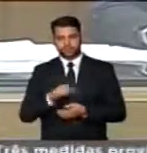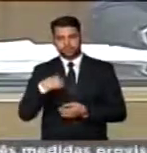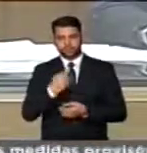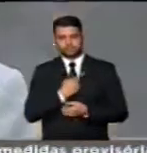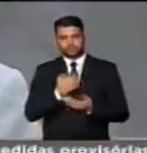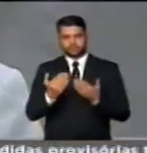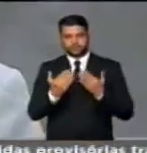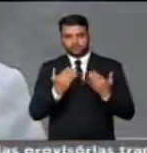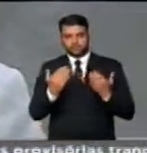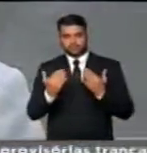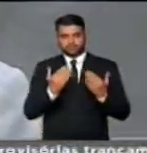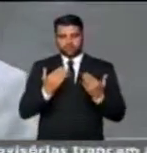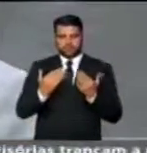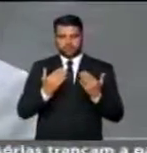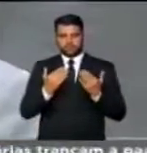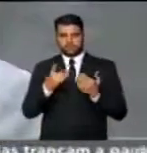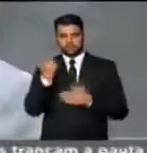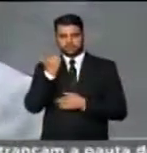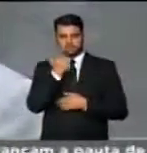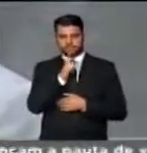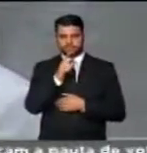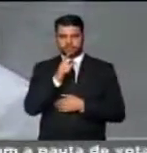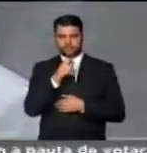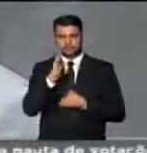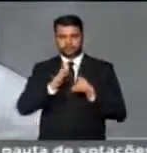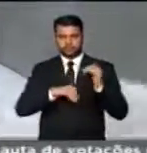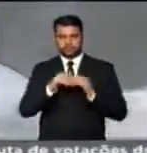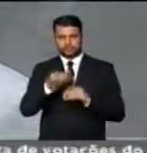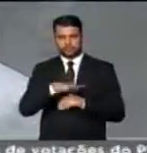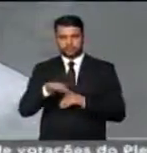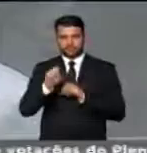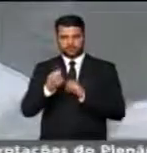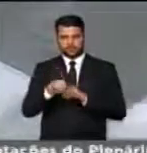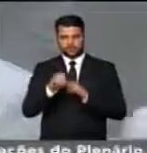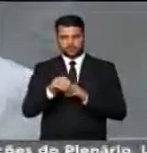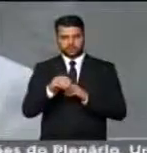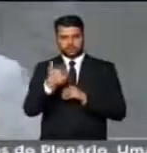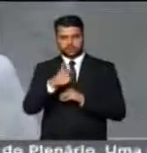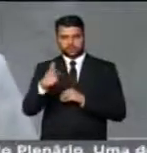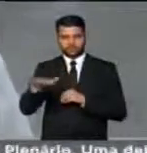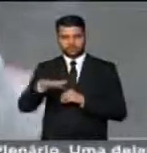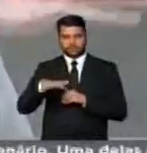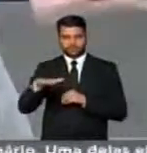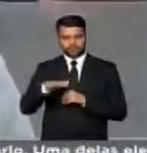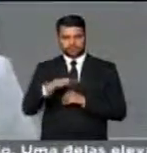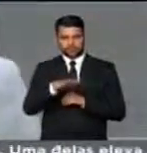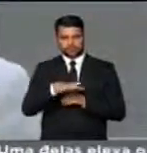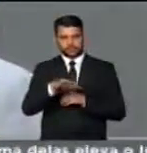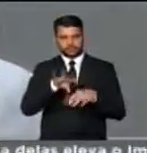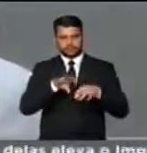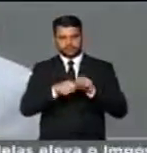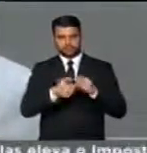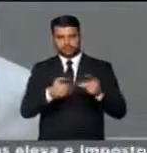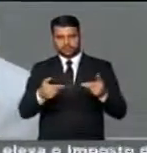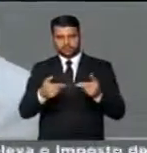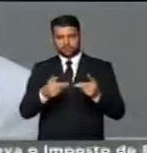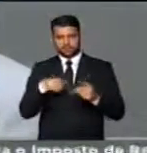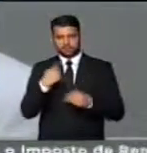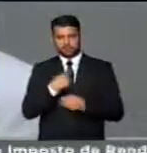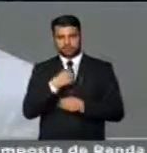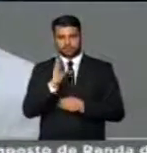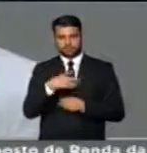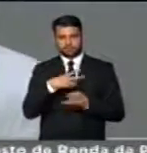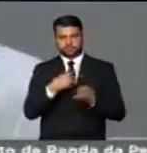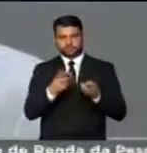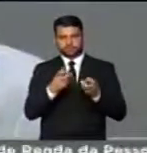Se nós compararmos os ganhos do profissional da área da educação com outras áreas de formação, nós já